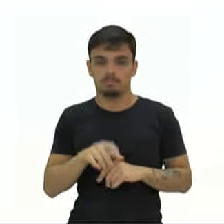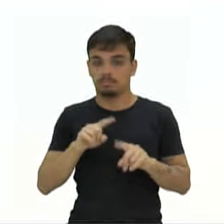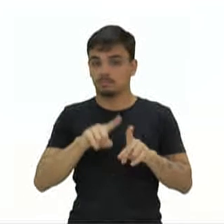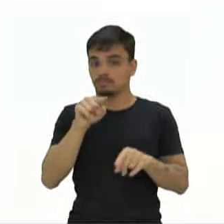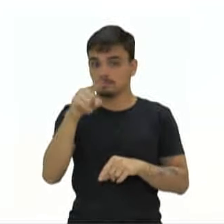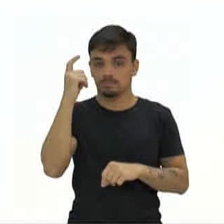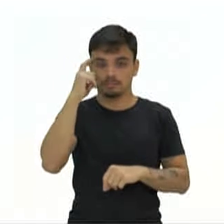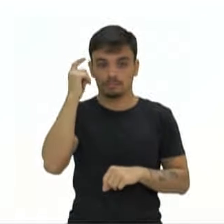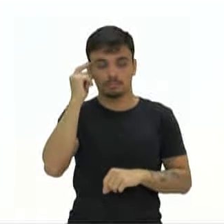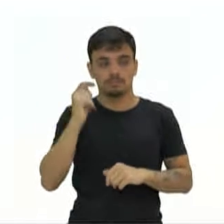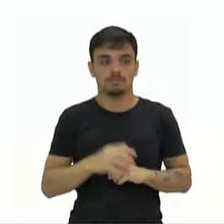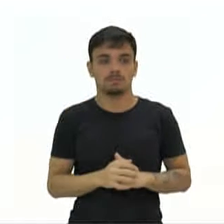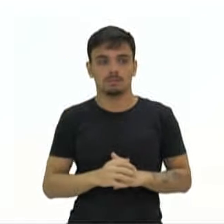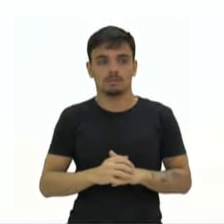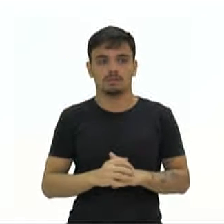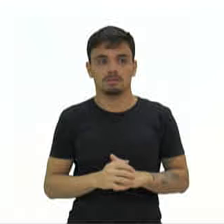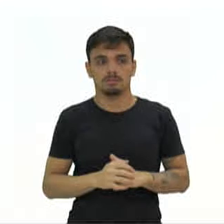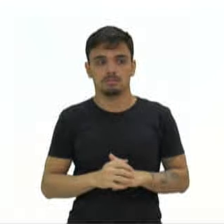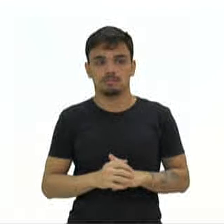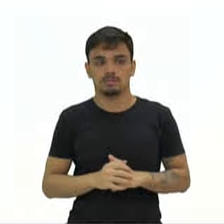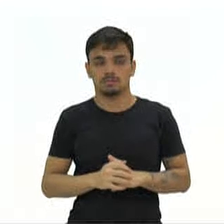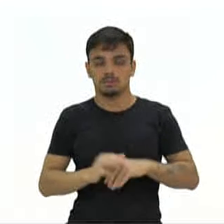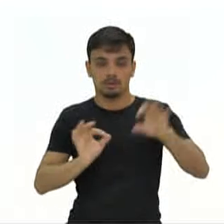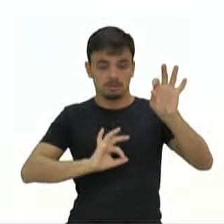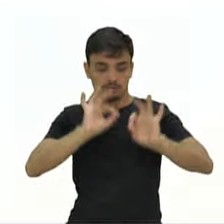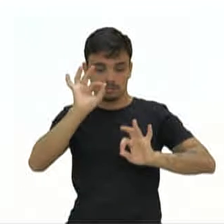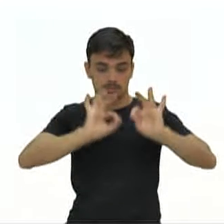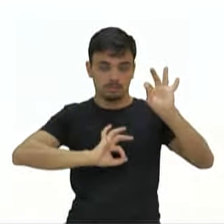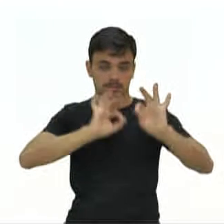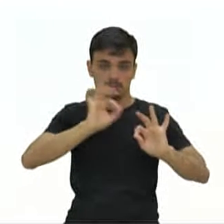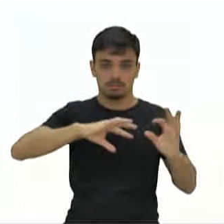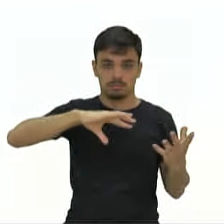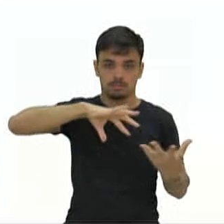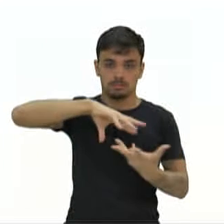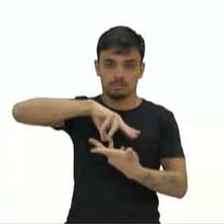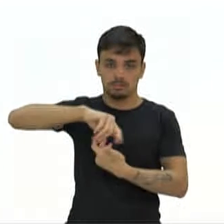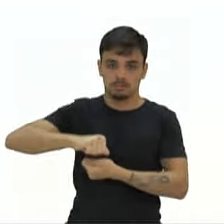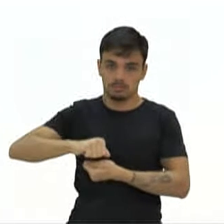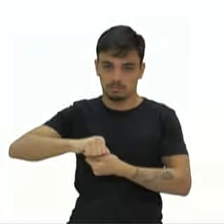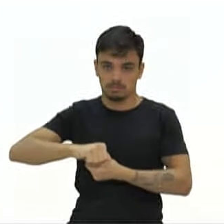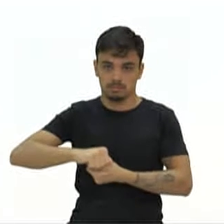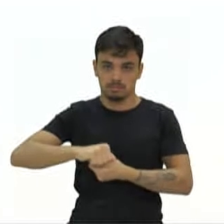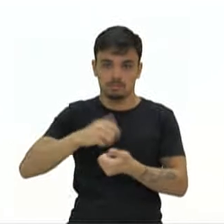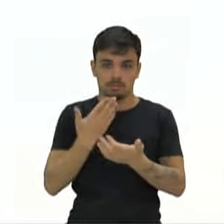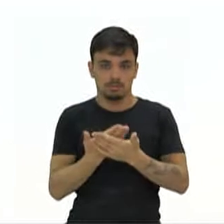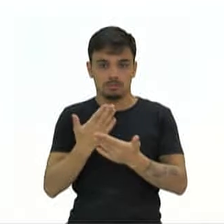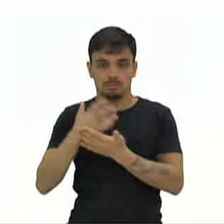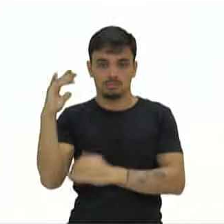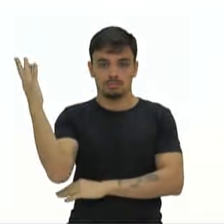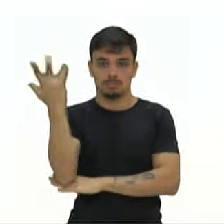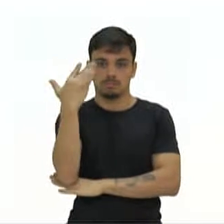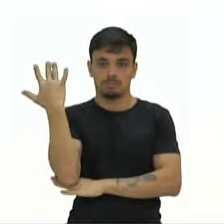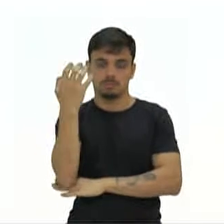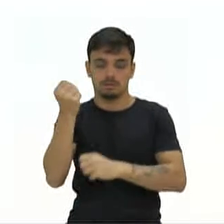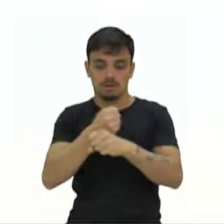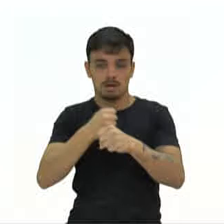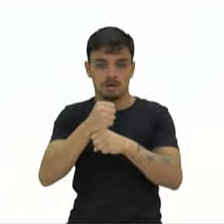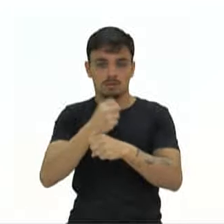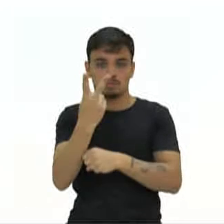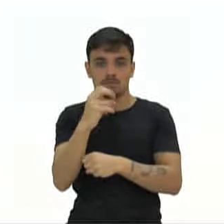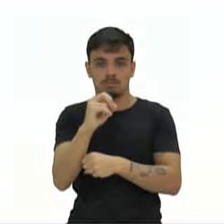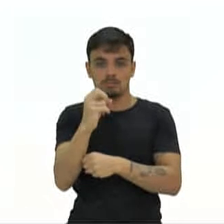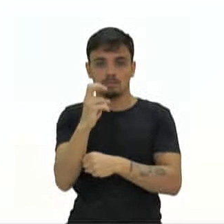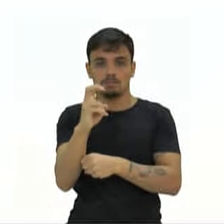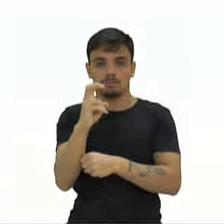pensar. Segundo a Organização Mundial de Estudos Ambientais, em 2025, olha, daqui